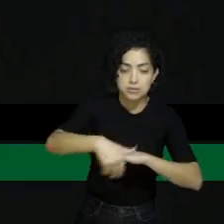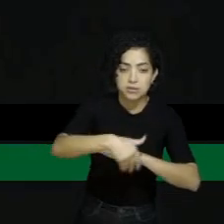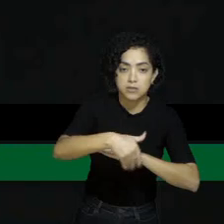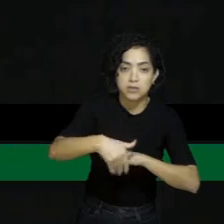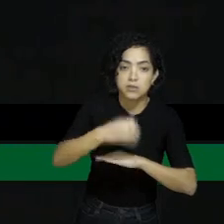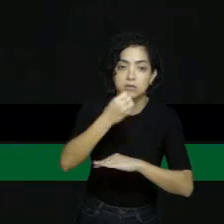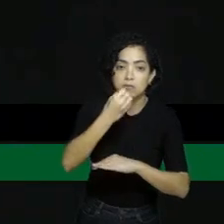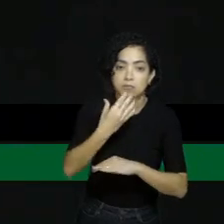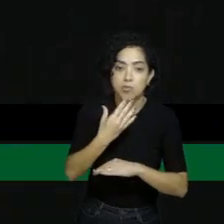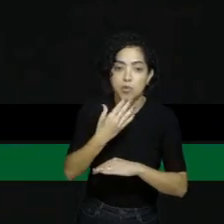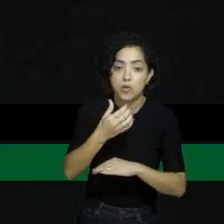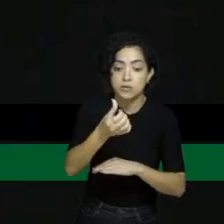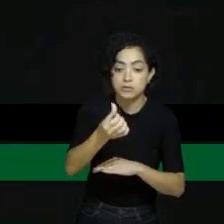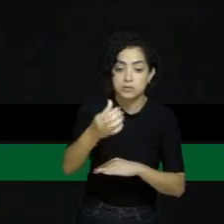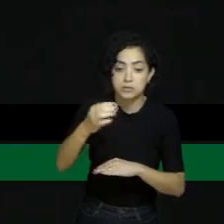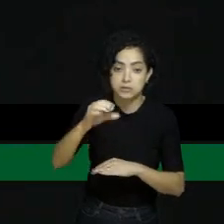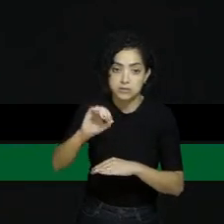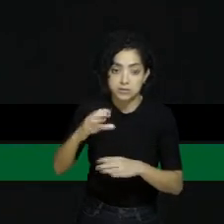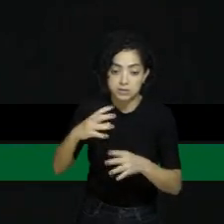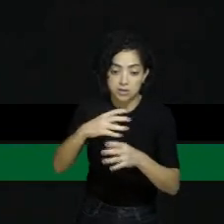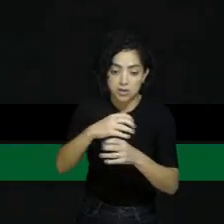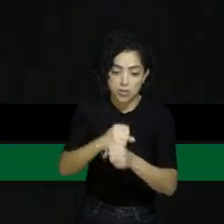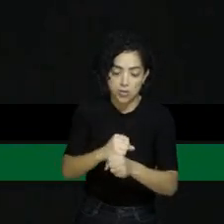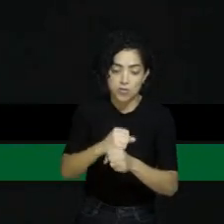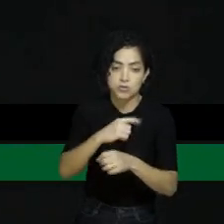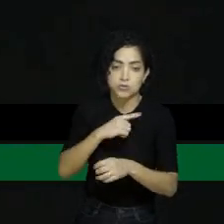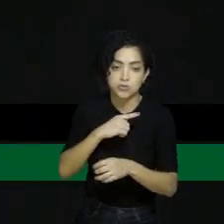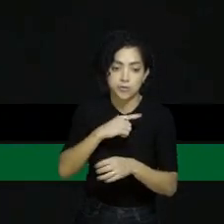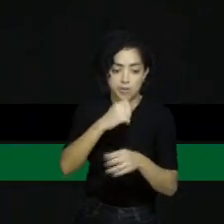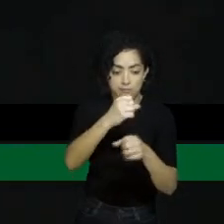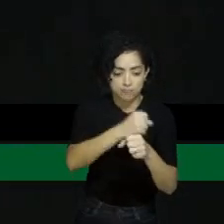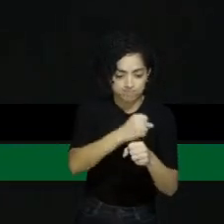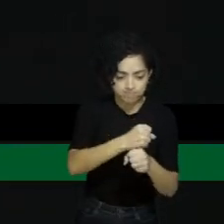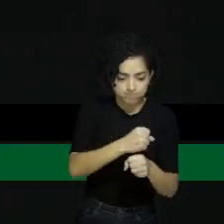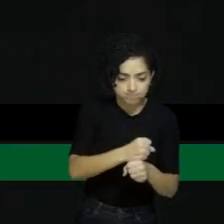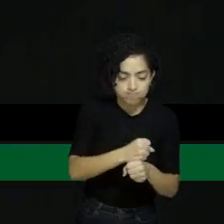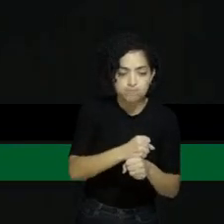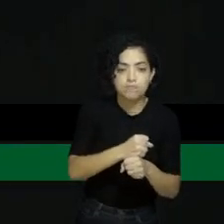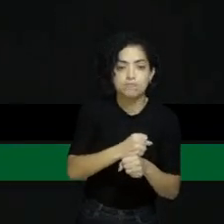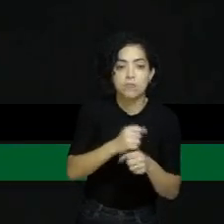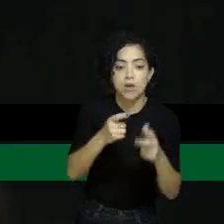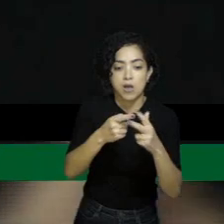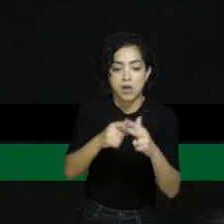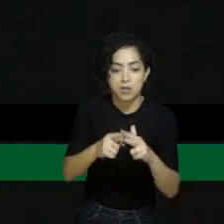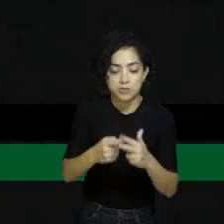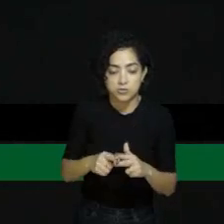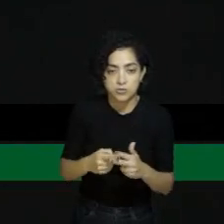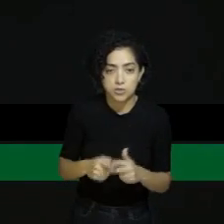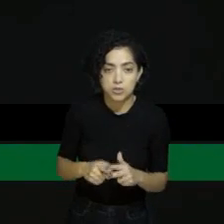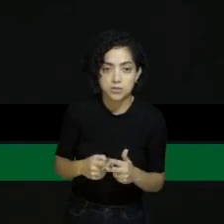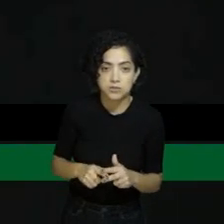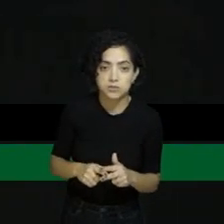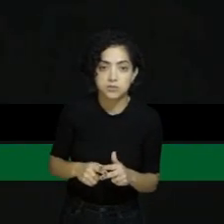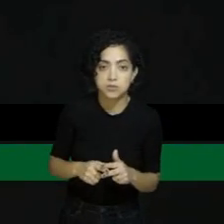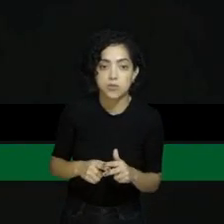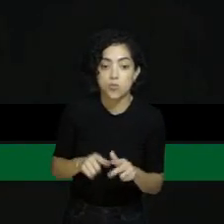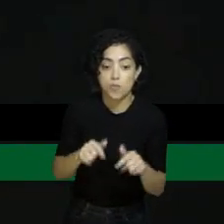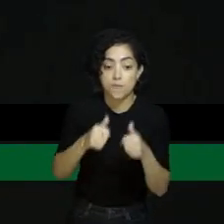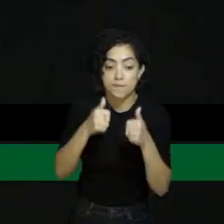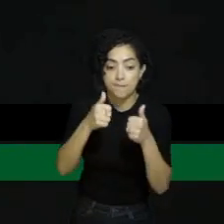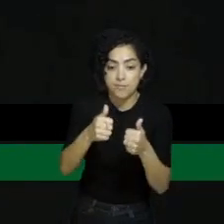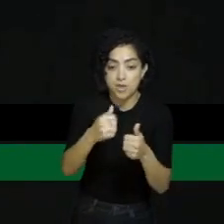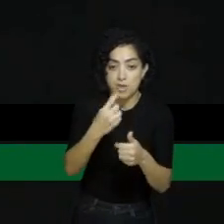de 60 obras em todo o Estado, abrangendo a restauração e revitalização de